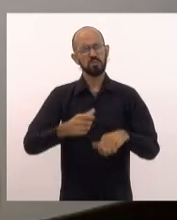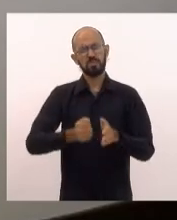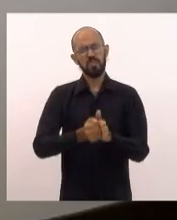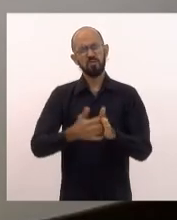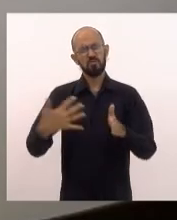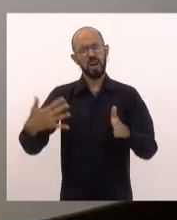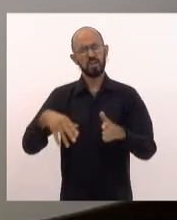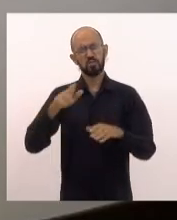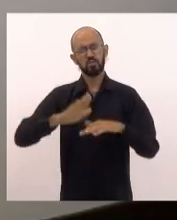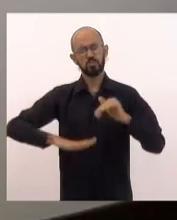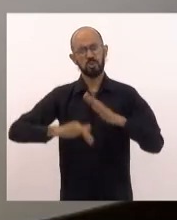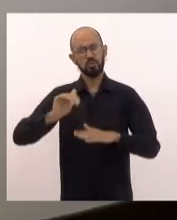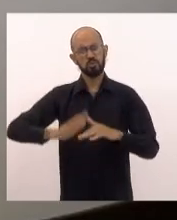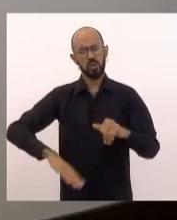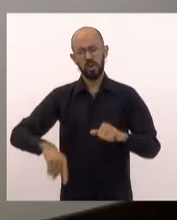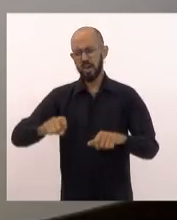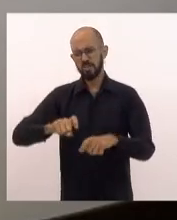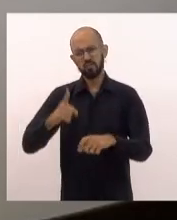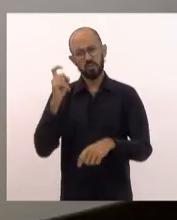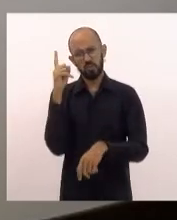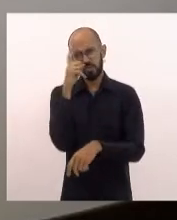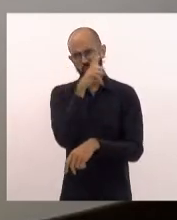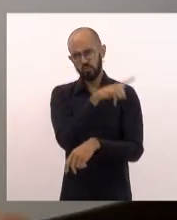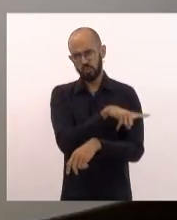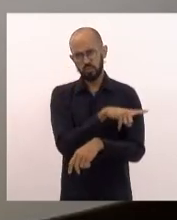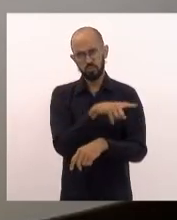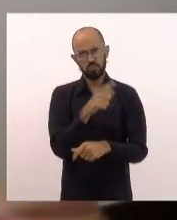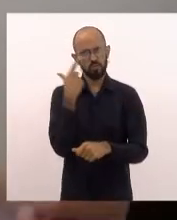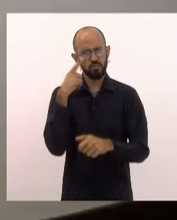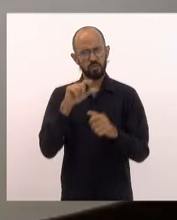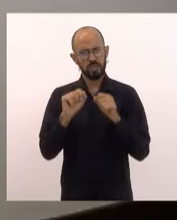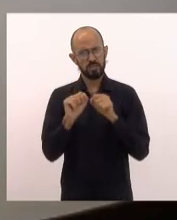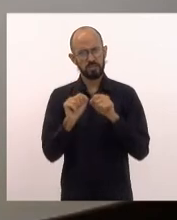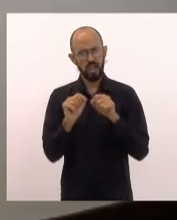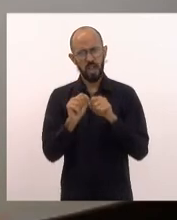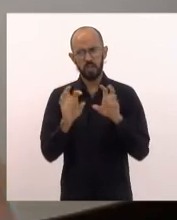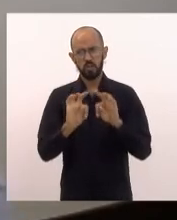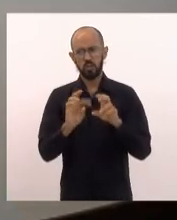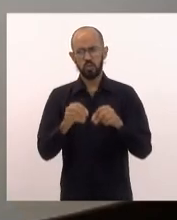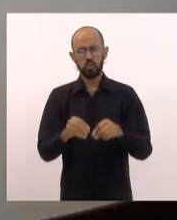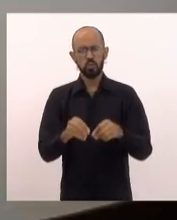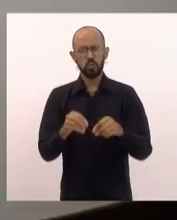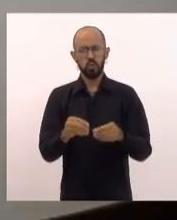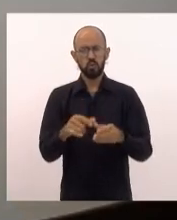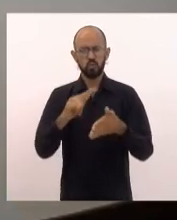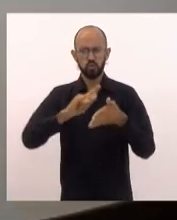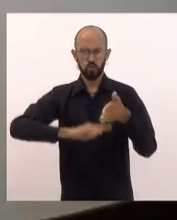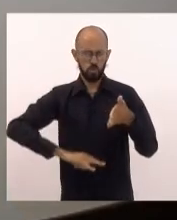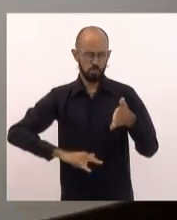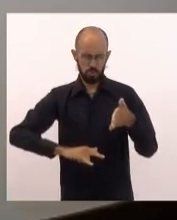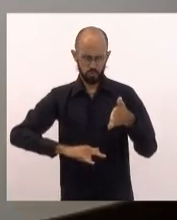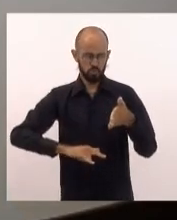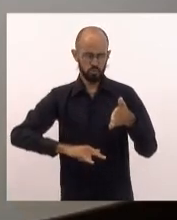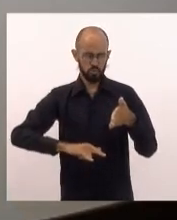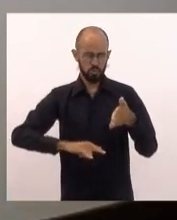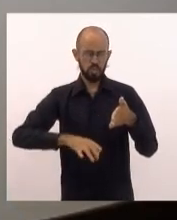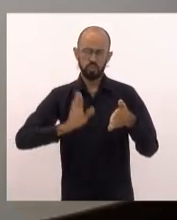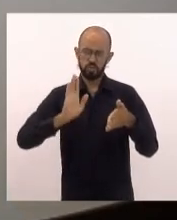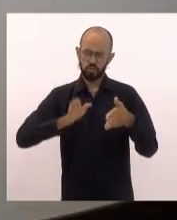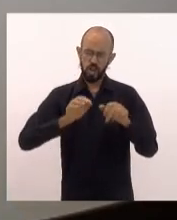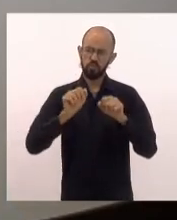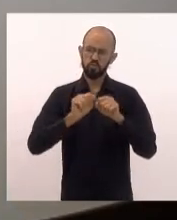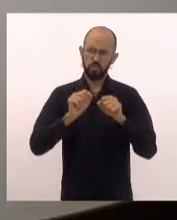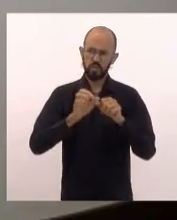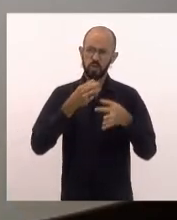tornaram dificílimo, se não impossível, né, o cumprimento das exigências de prestação de contas. Fizemos várias ponderações para que